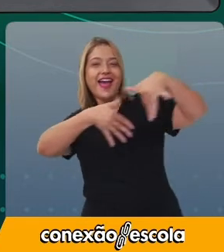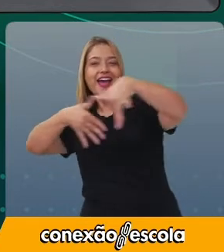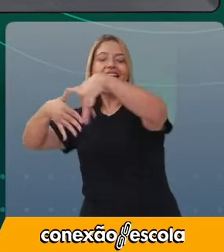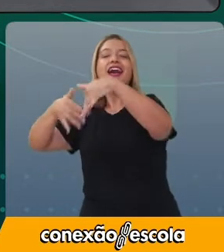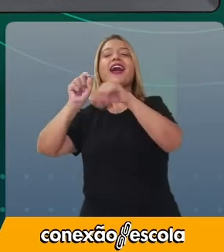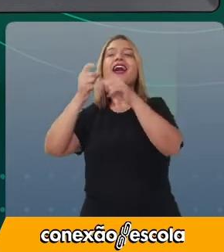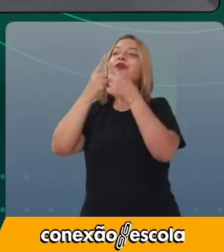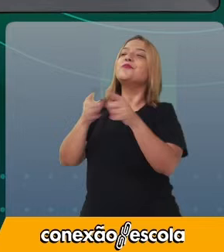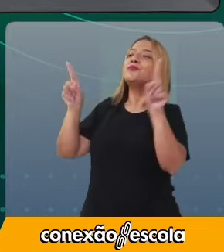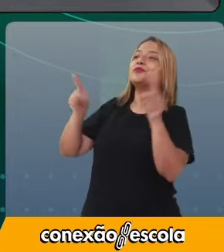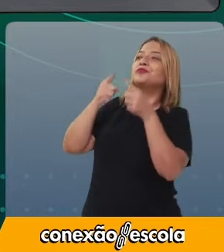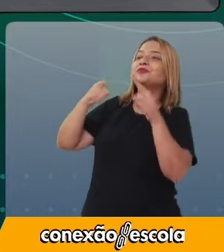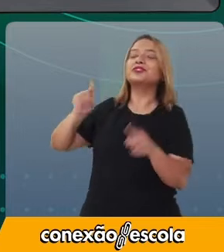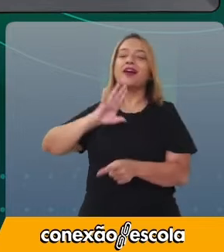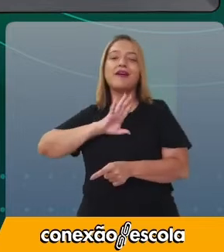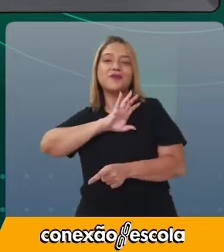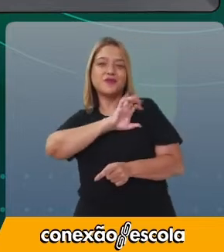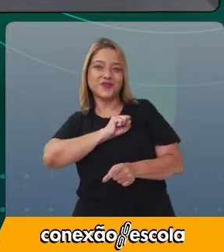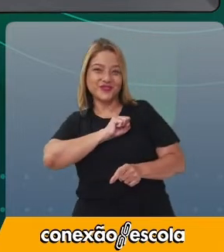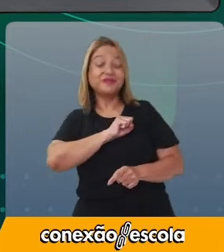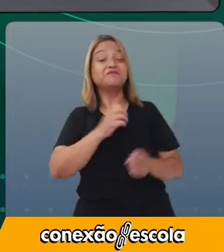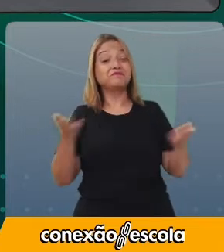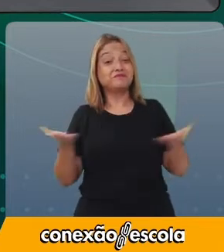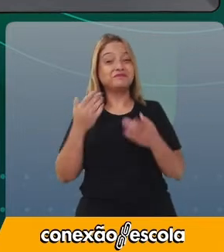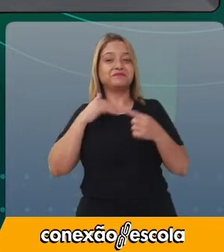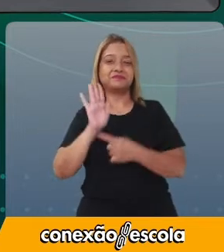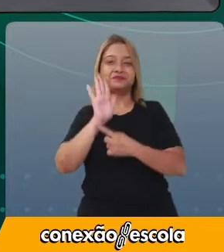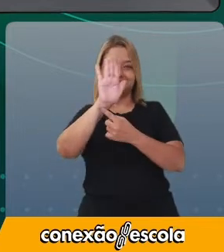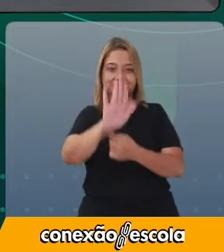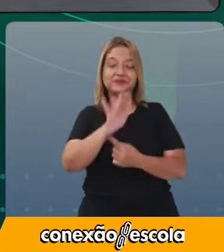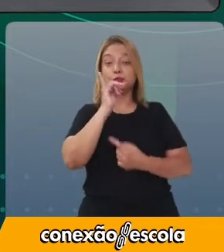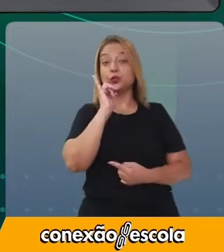amor. E aí, eu trouxe o conto,